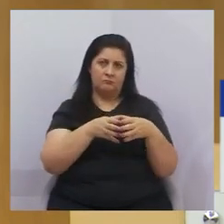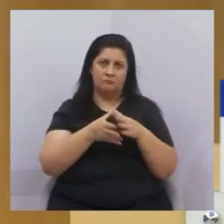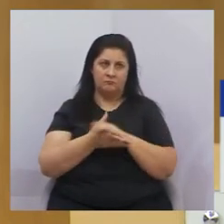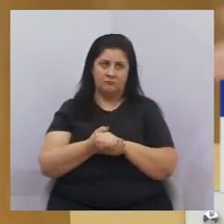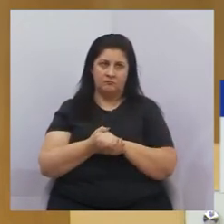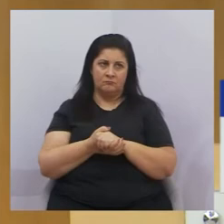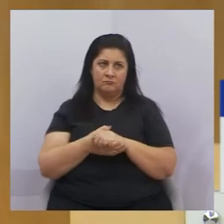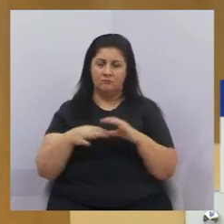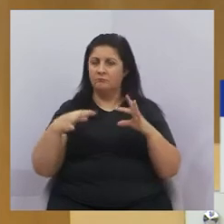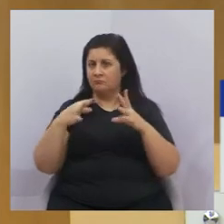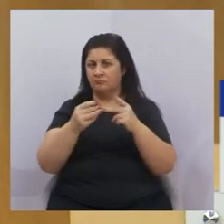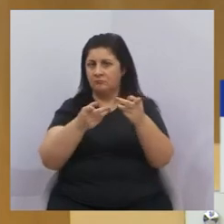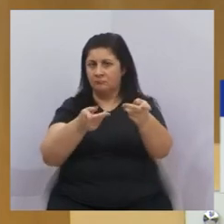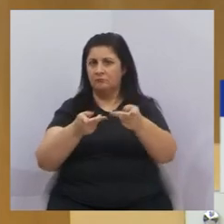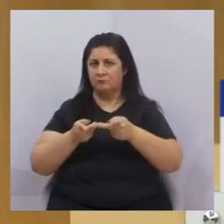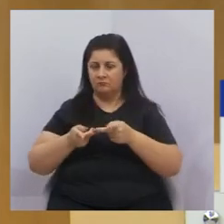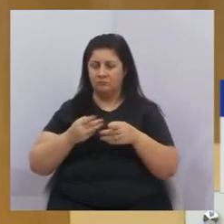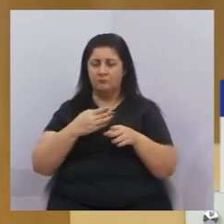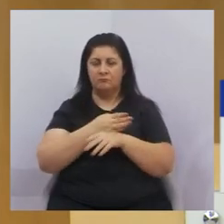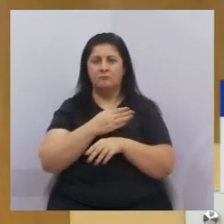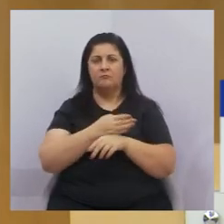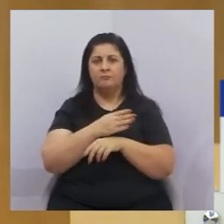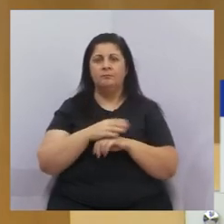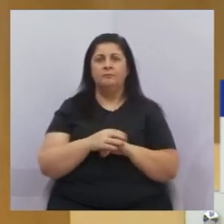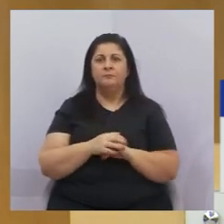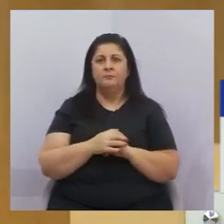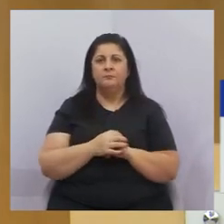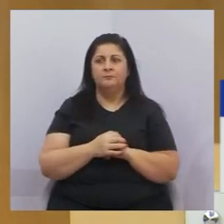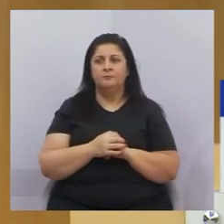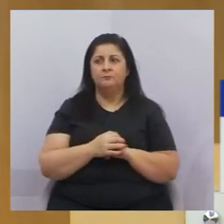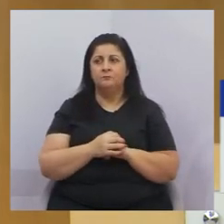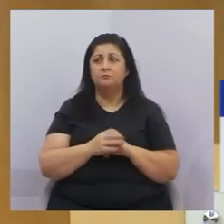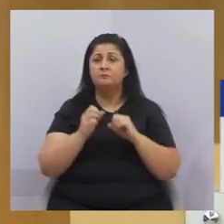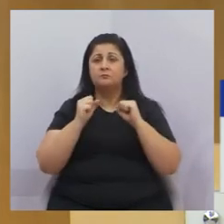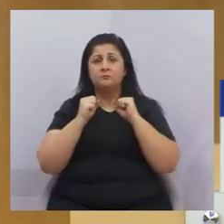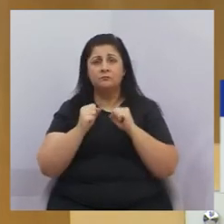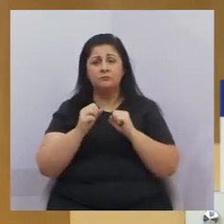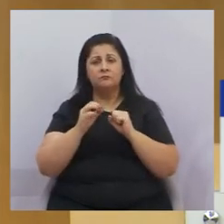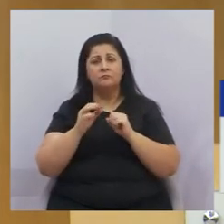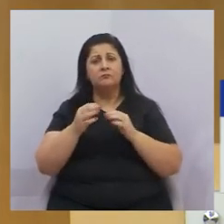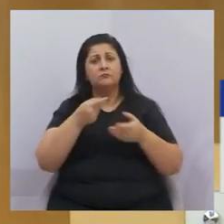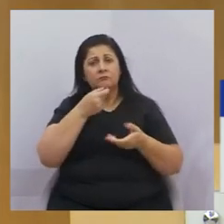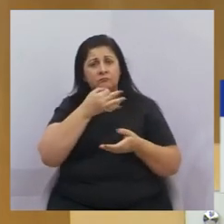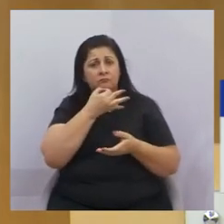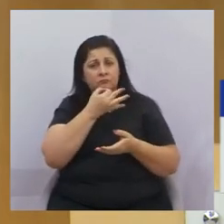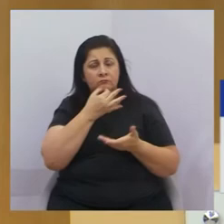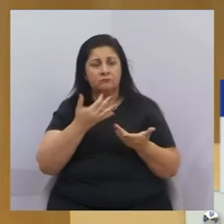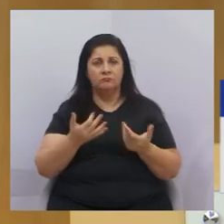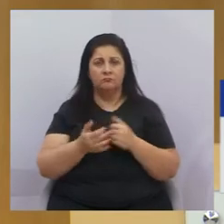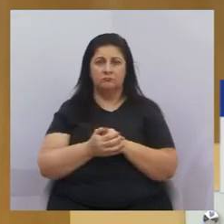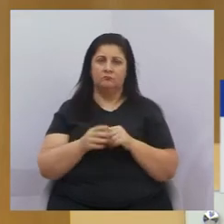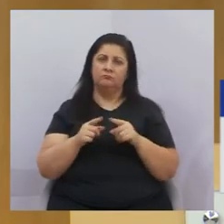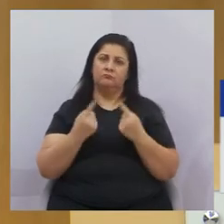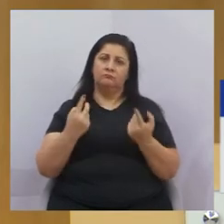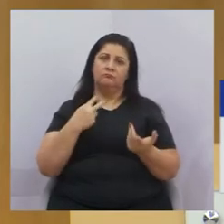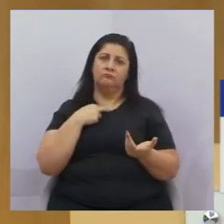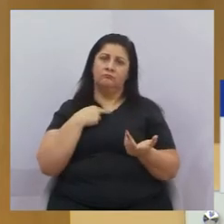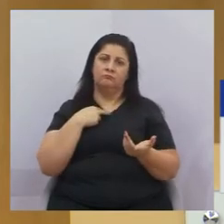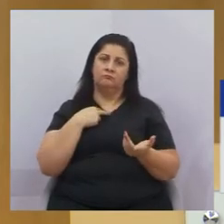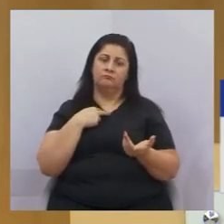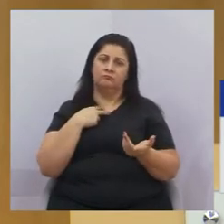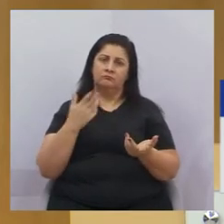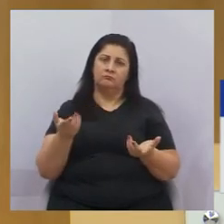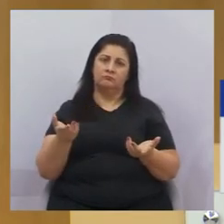e todos são convidados a participar dessa comissão, que possam ser feitas discussões. Agora, o que não dá é